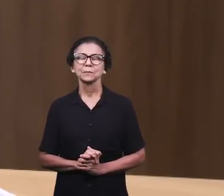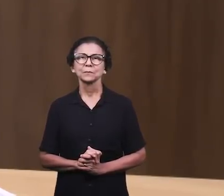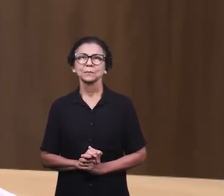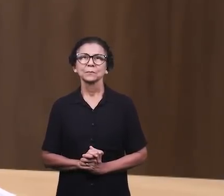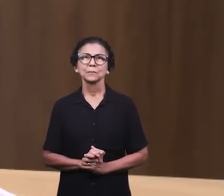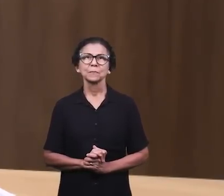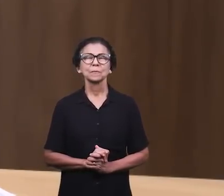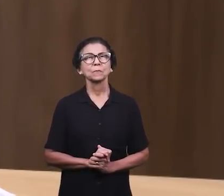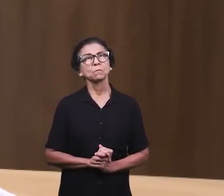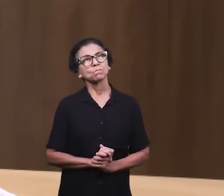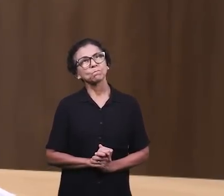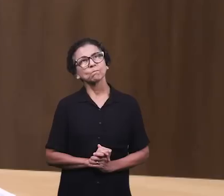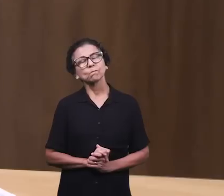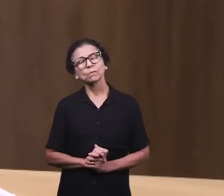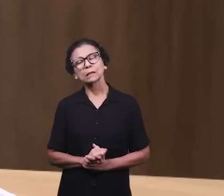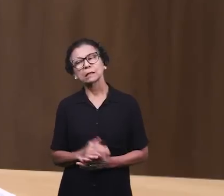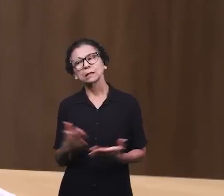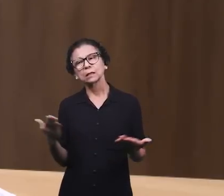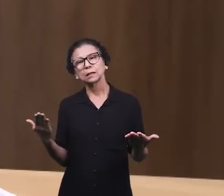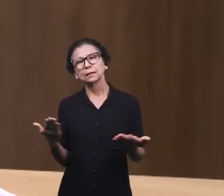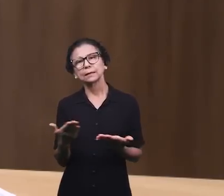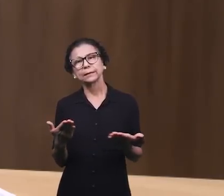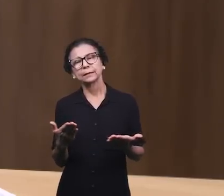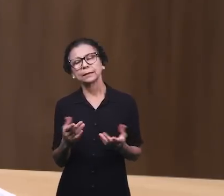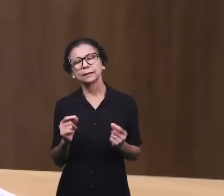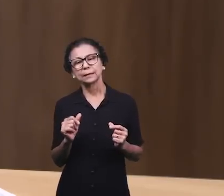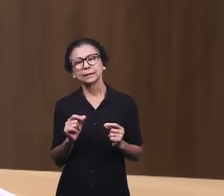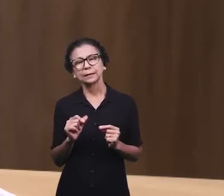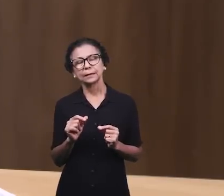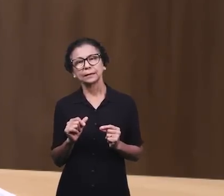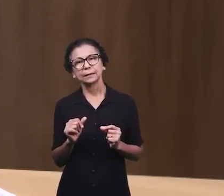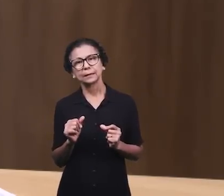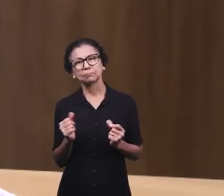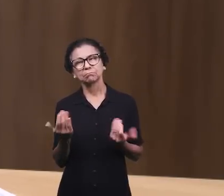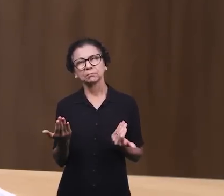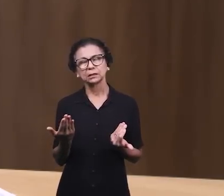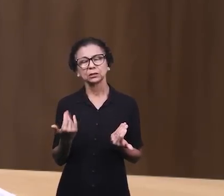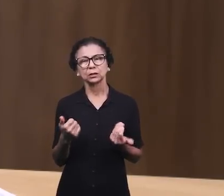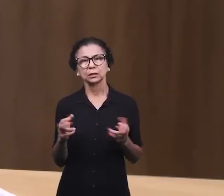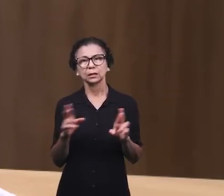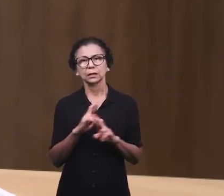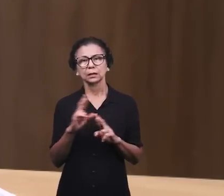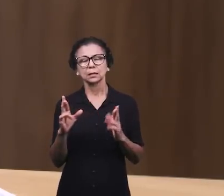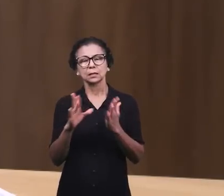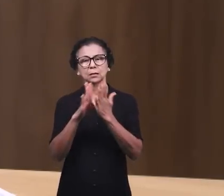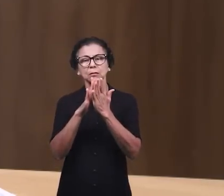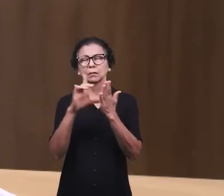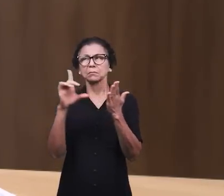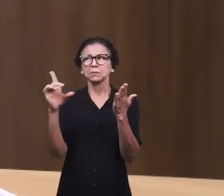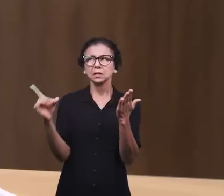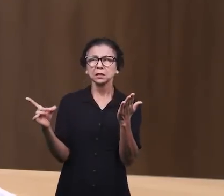porque não tem mais nada para se, a nível de Bíblia e a nível de Evangelho,